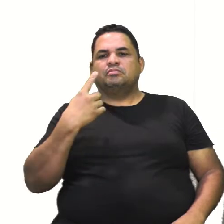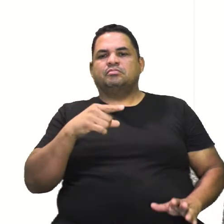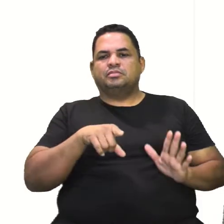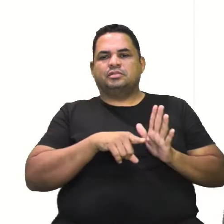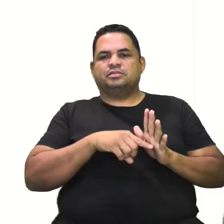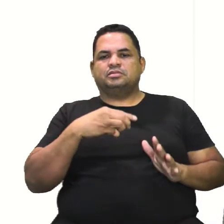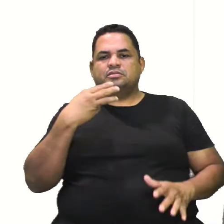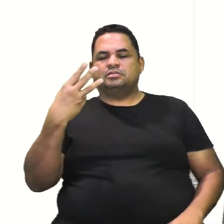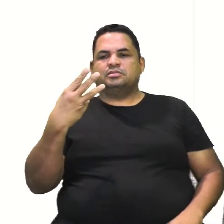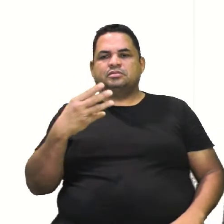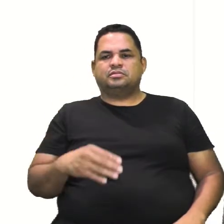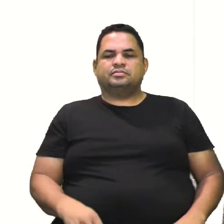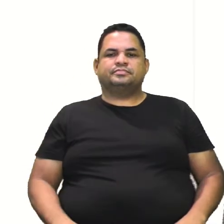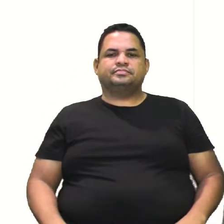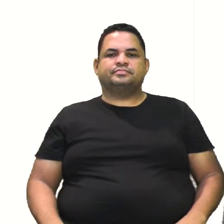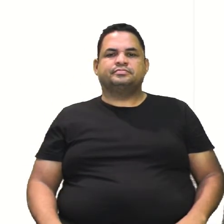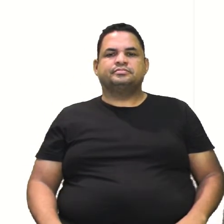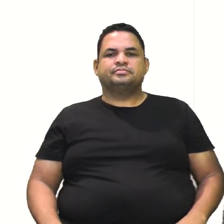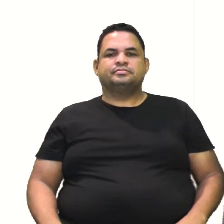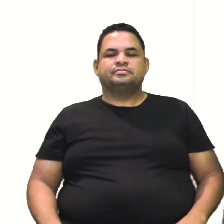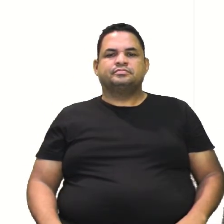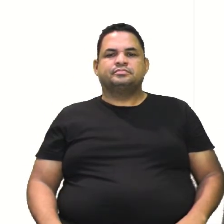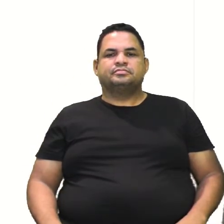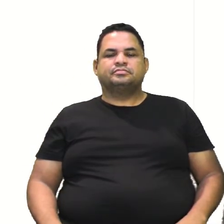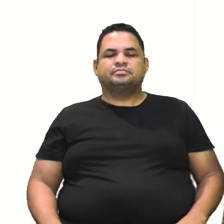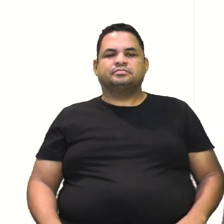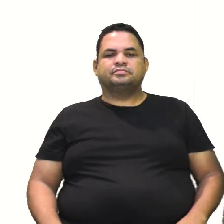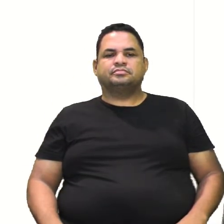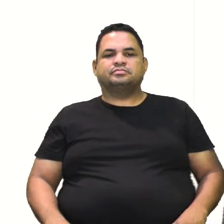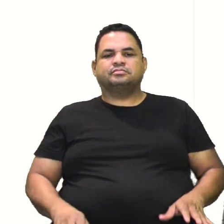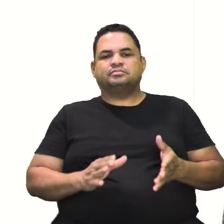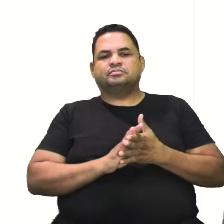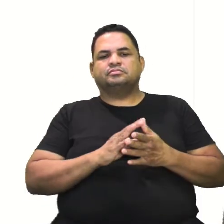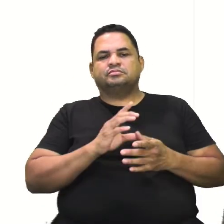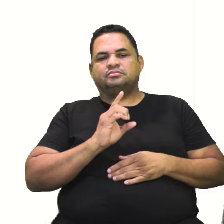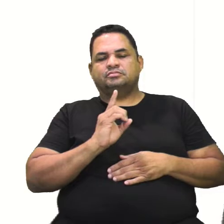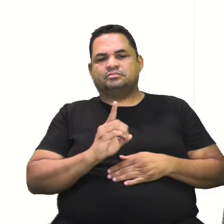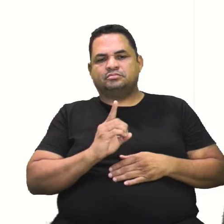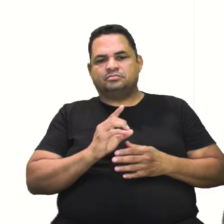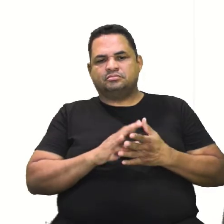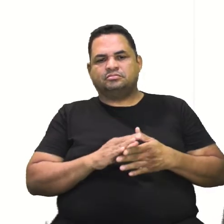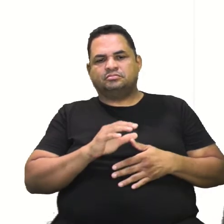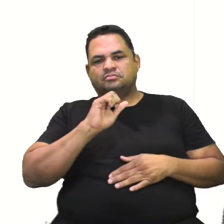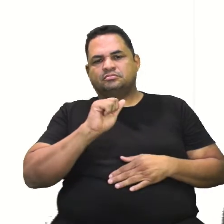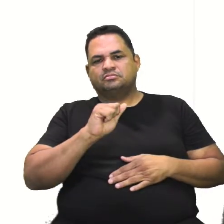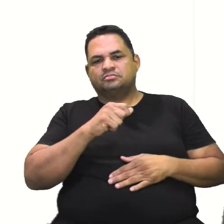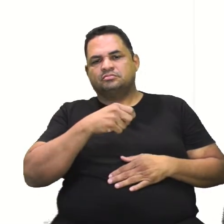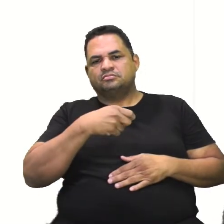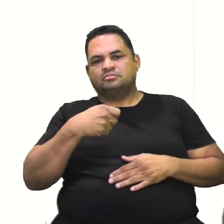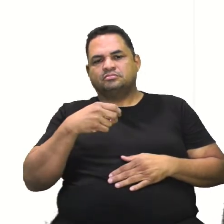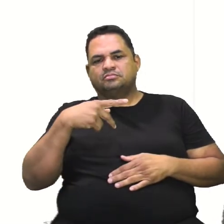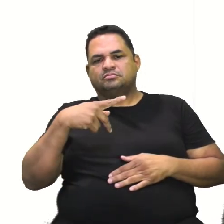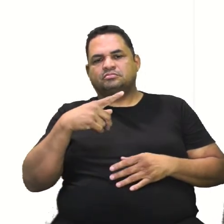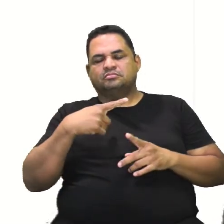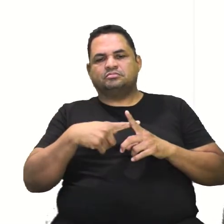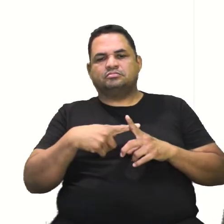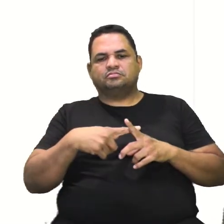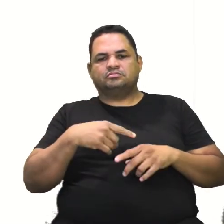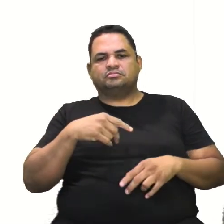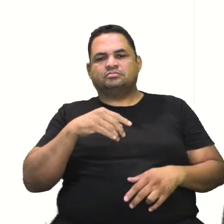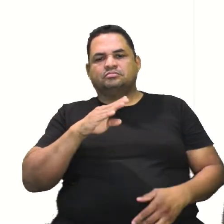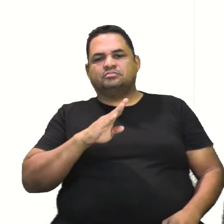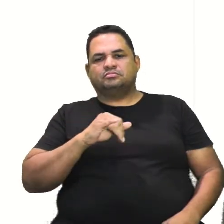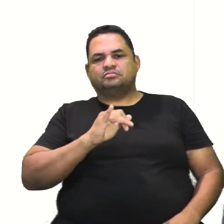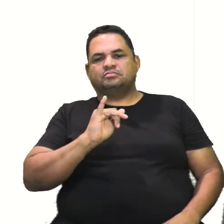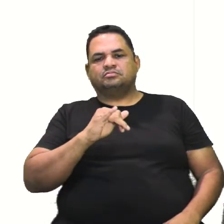C? Menos 3. Então, vamos de equação, né? Distância vai ser igual ao AX do ponto